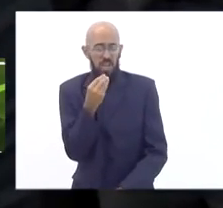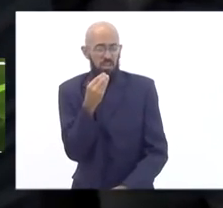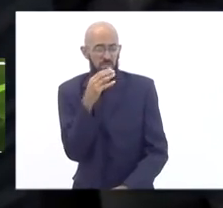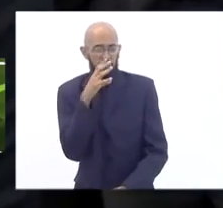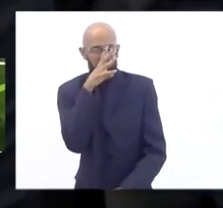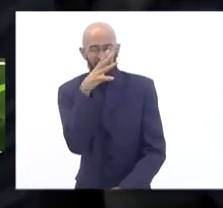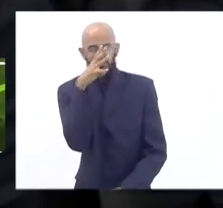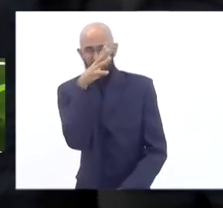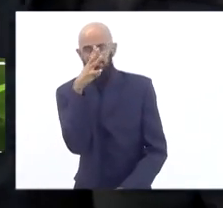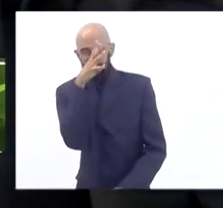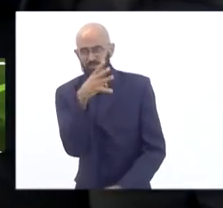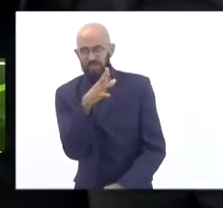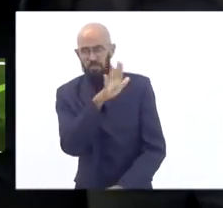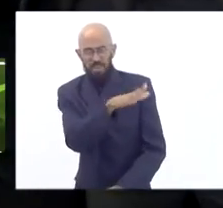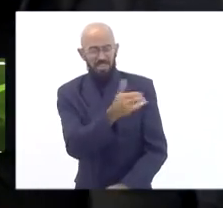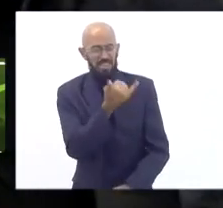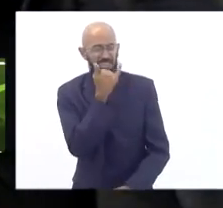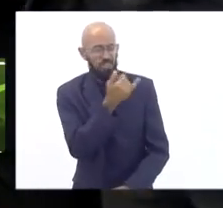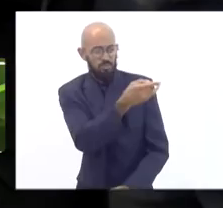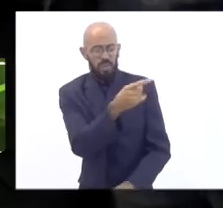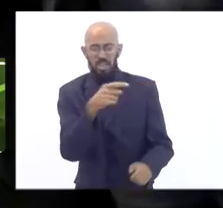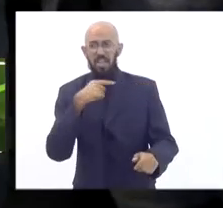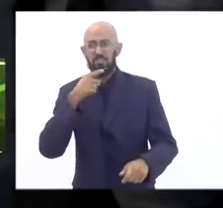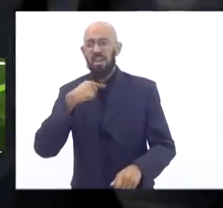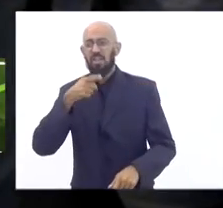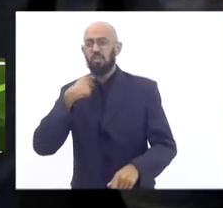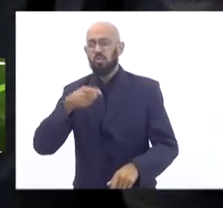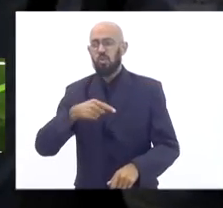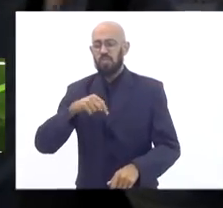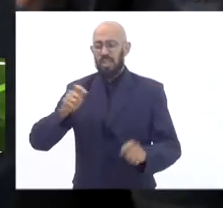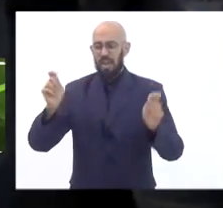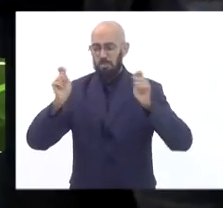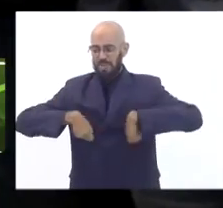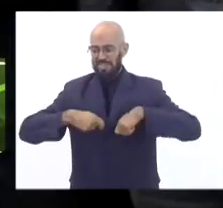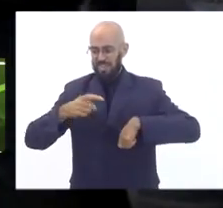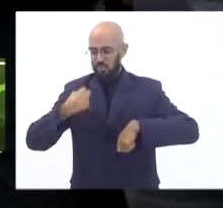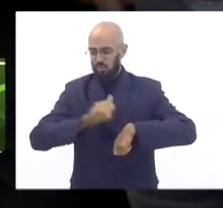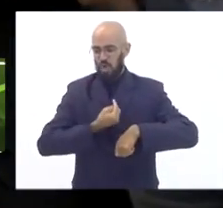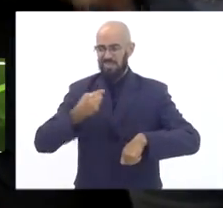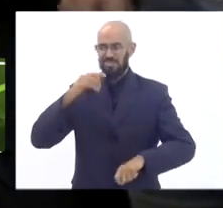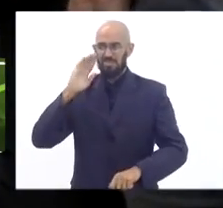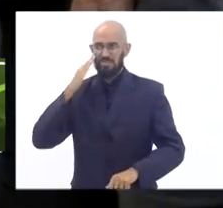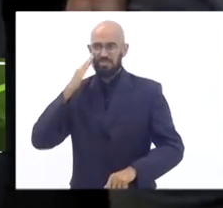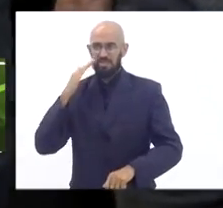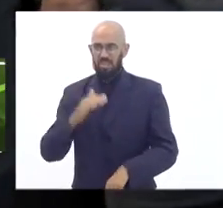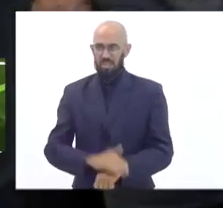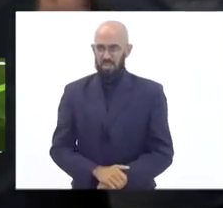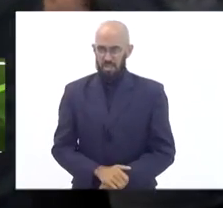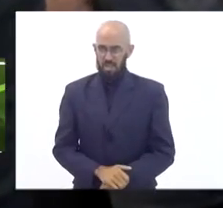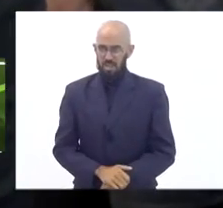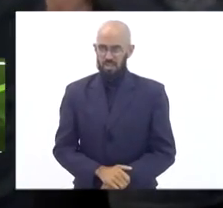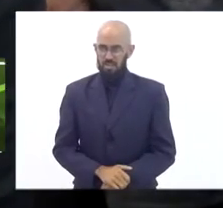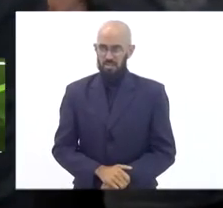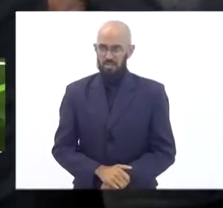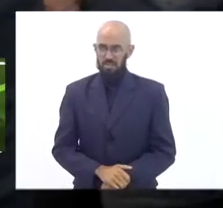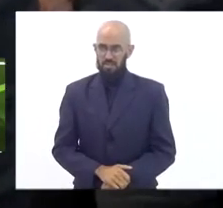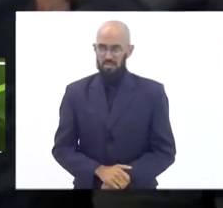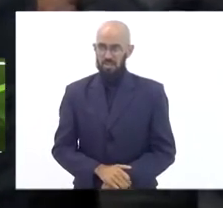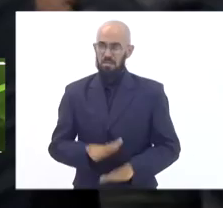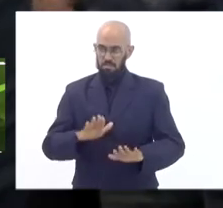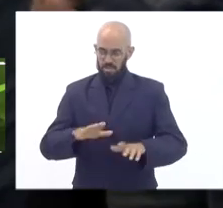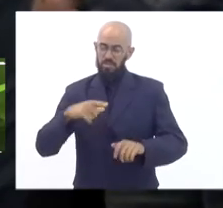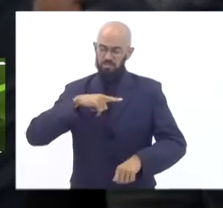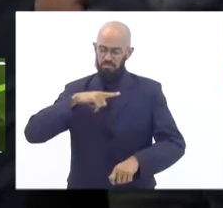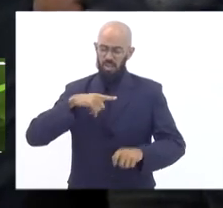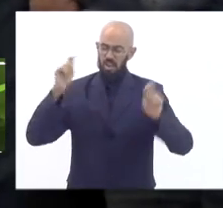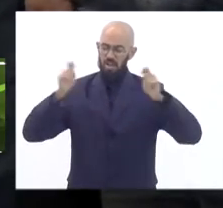feita seria até duvidando da nossa capacidade cognitiva de compreender certas coisas. Mas aqui refuto de pronto, porque tenho capacidade de